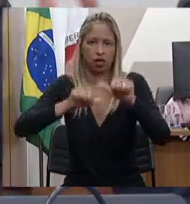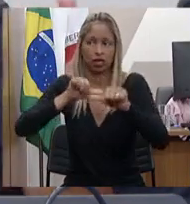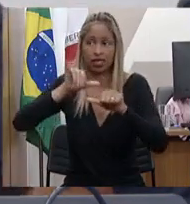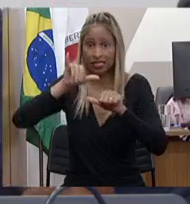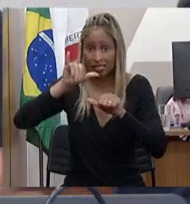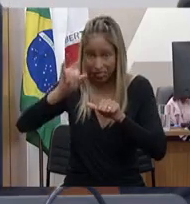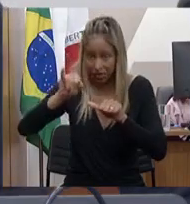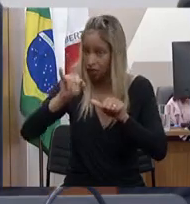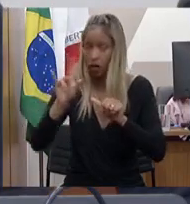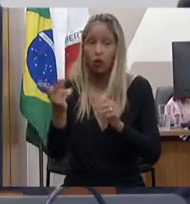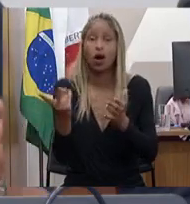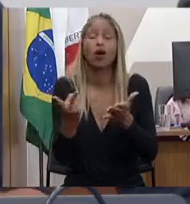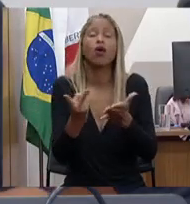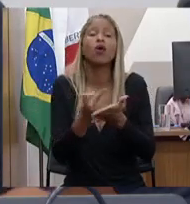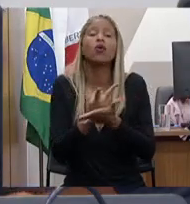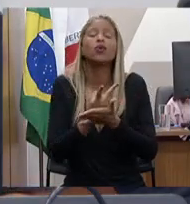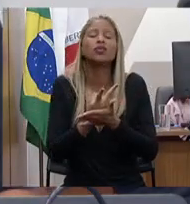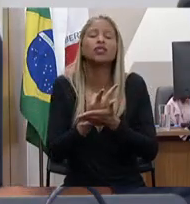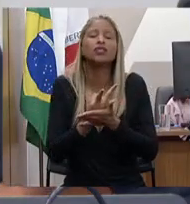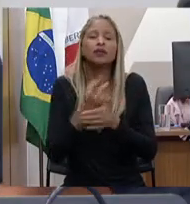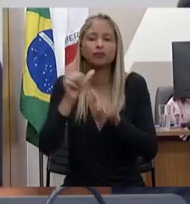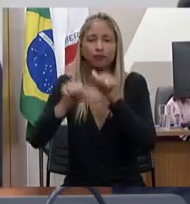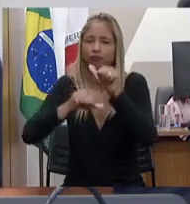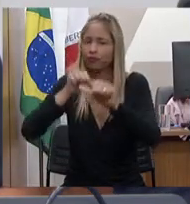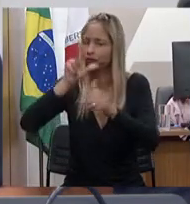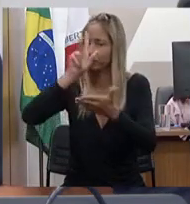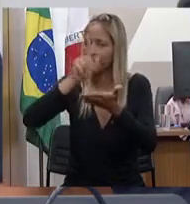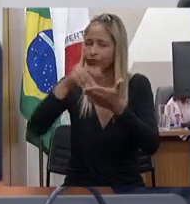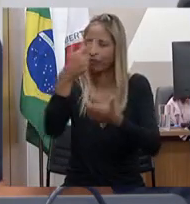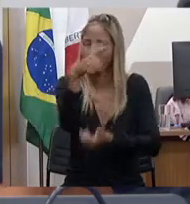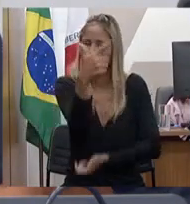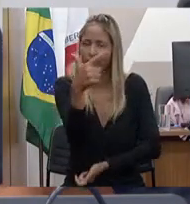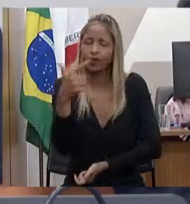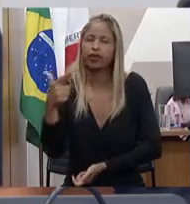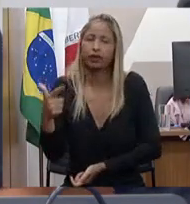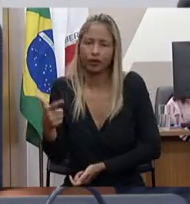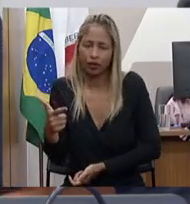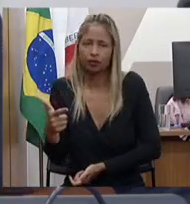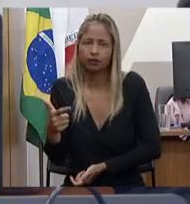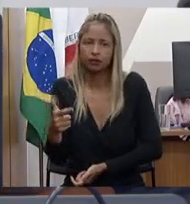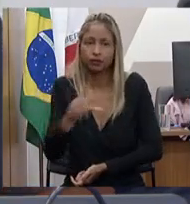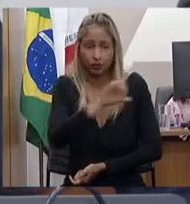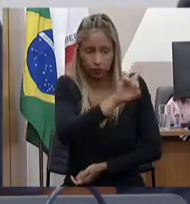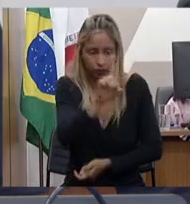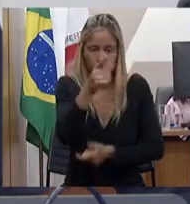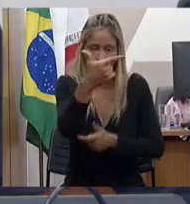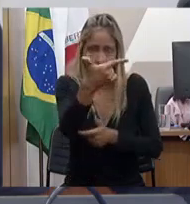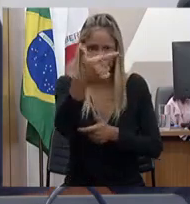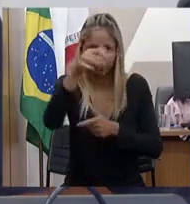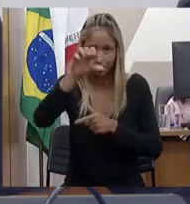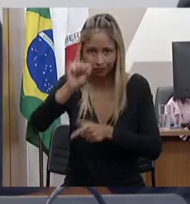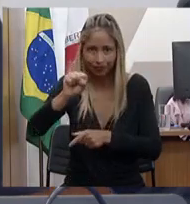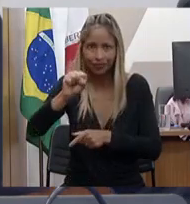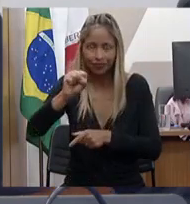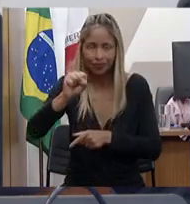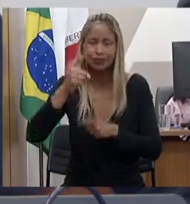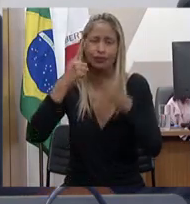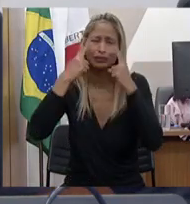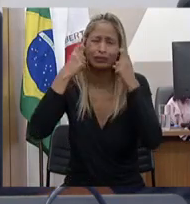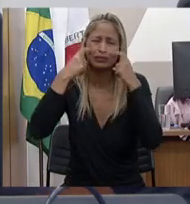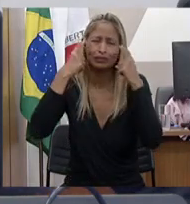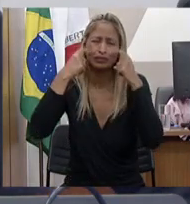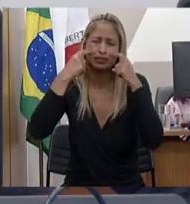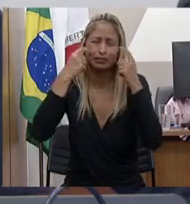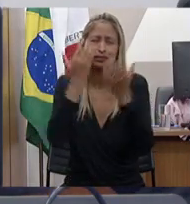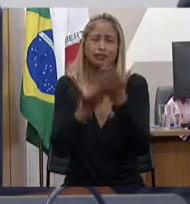esse processo todo não acontecer comparado a gente não vai conseguir mudar essa realidade a gente vai estar todo dia 28 chorando os